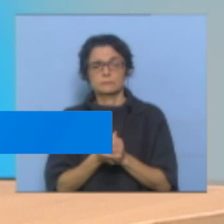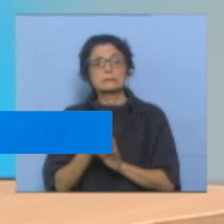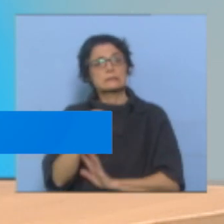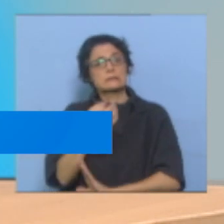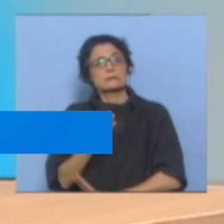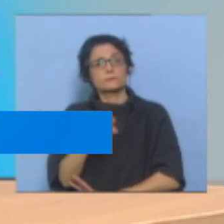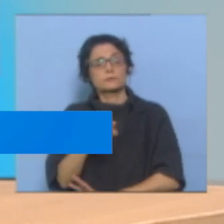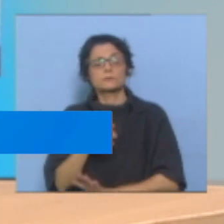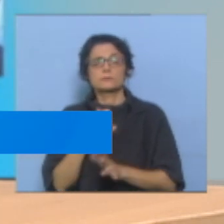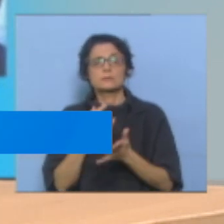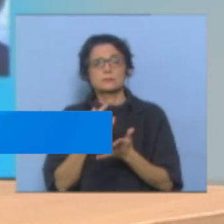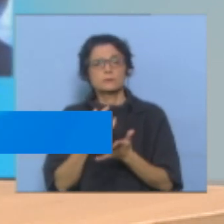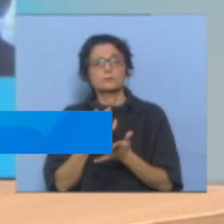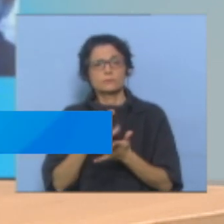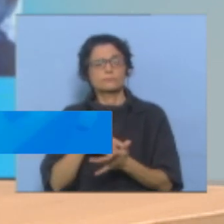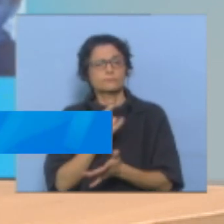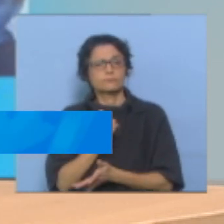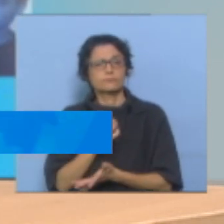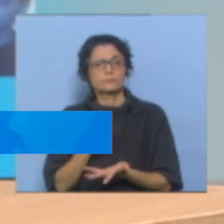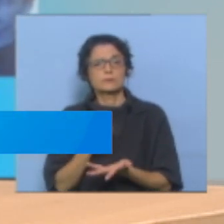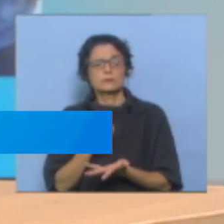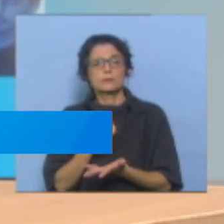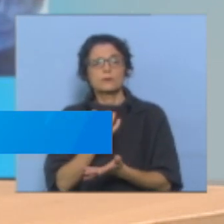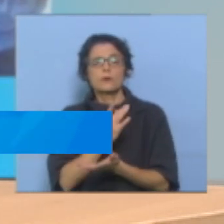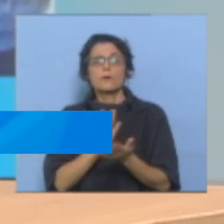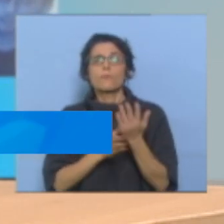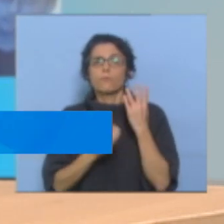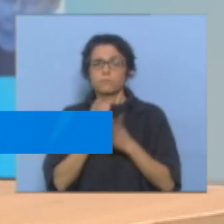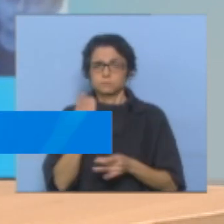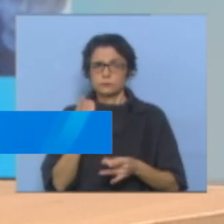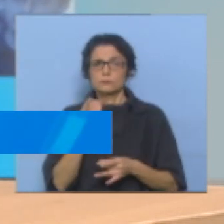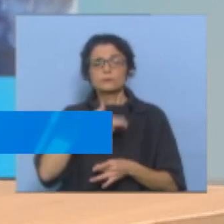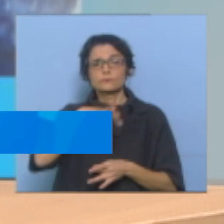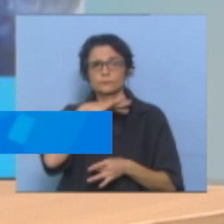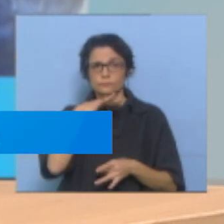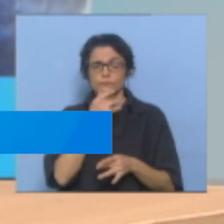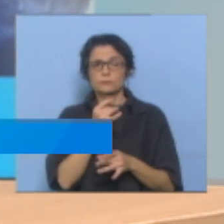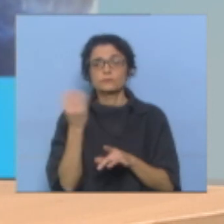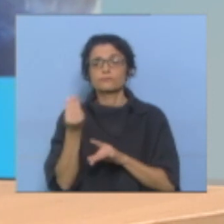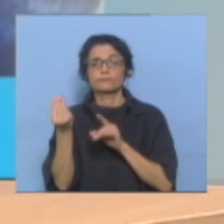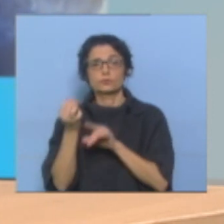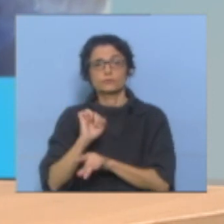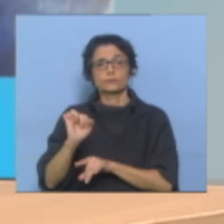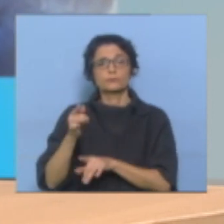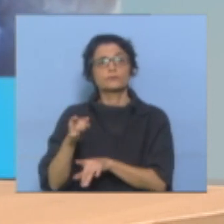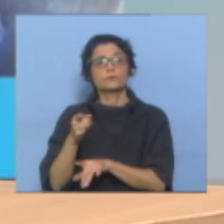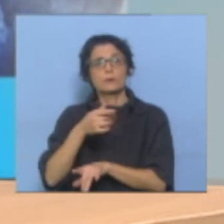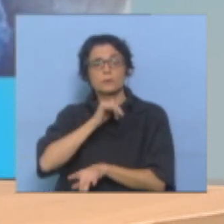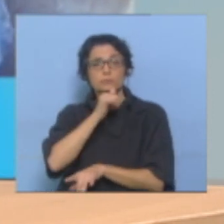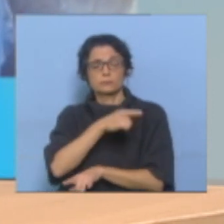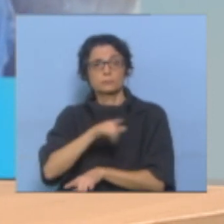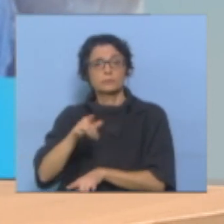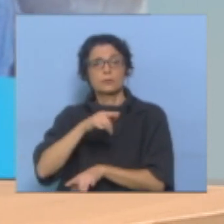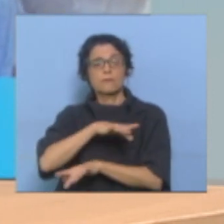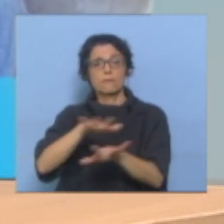dos familiares dos jovens que morreram no Meco tenha dito que o dia de ontem, o dia em